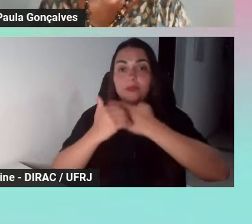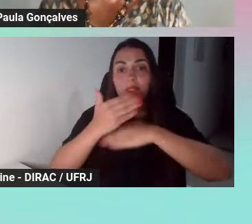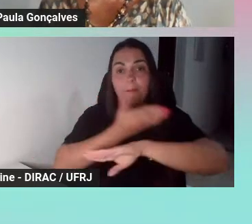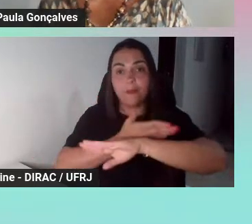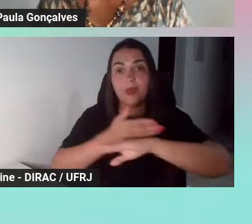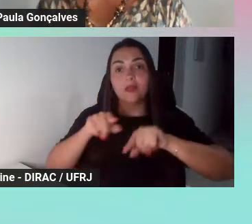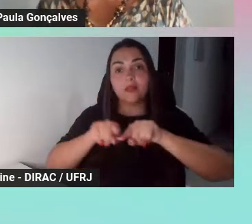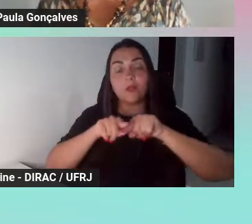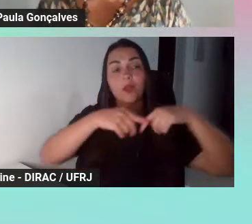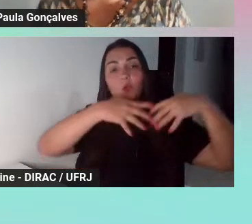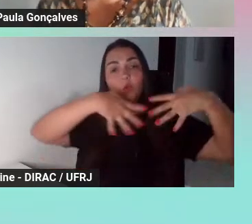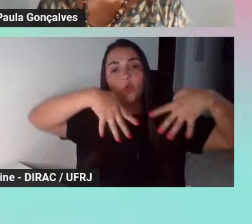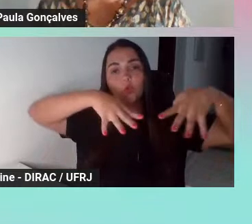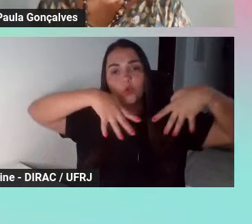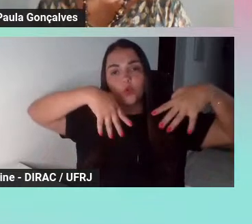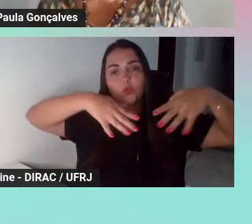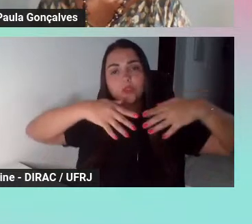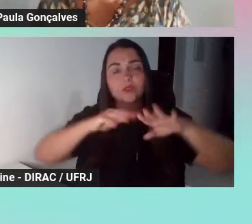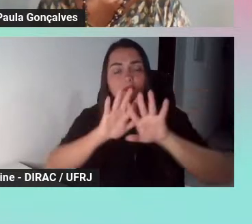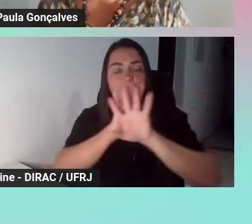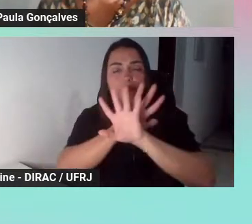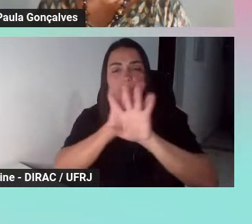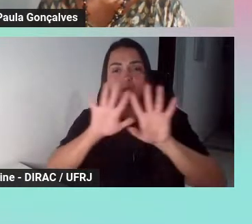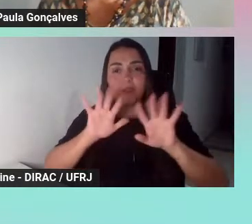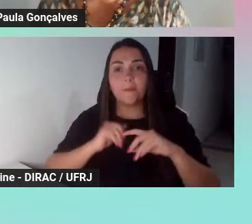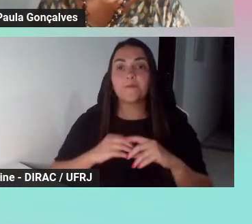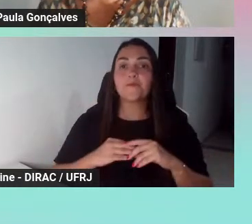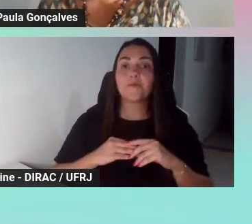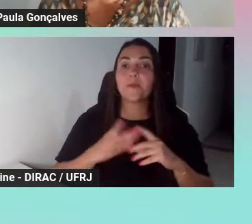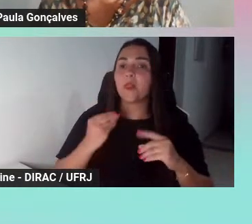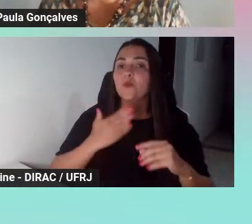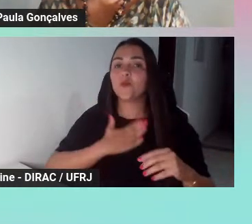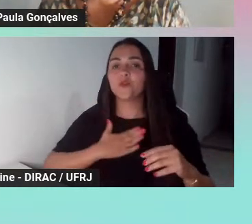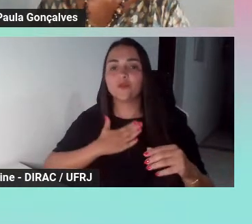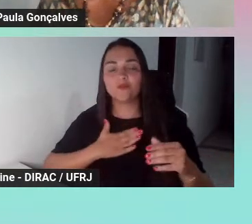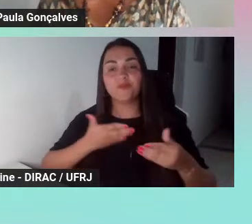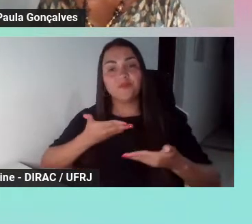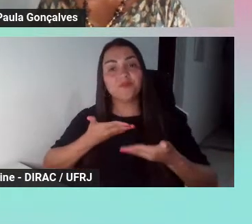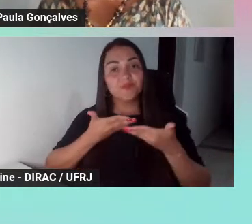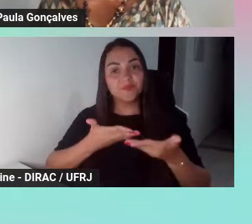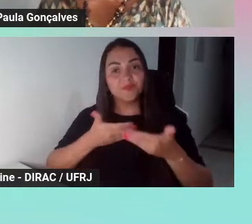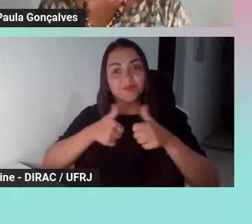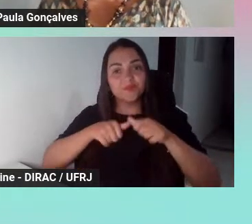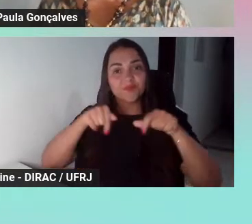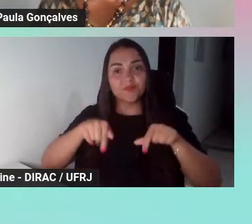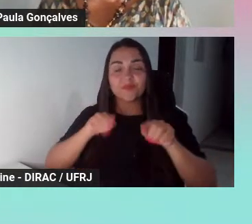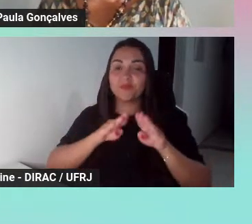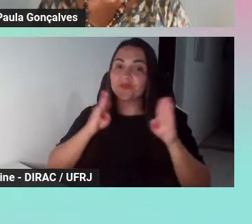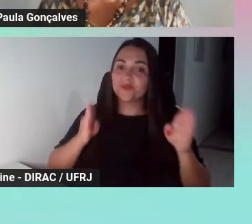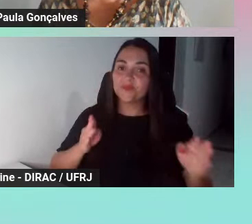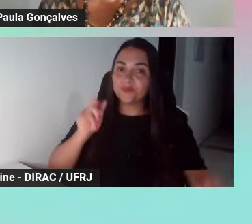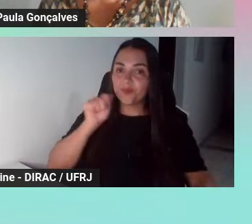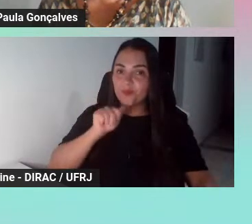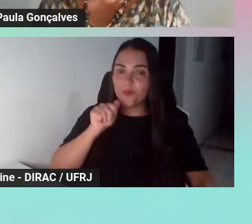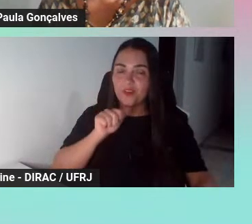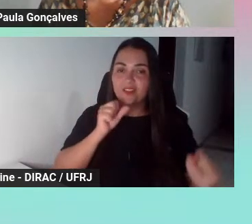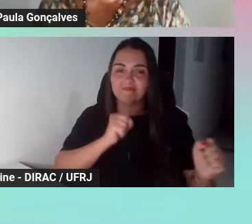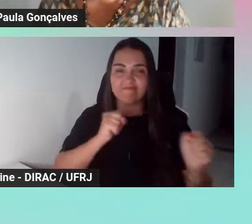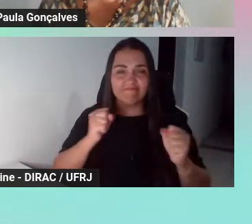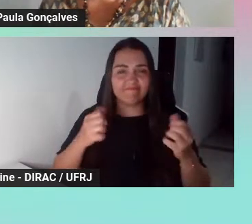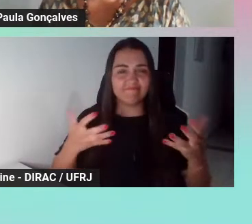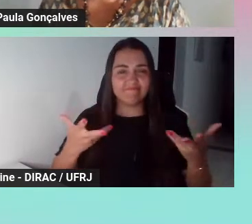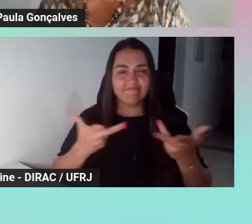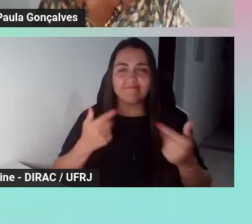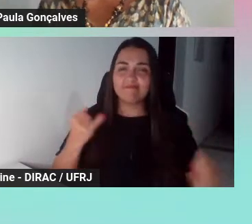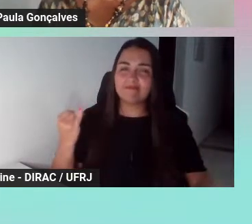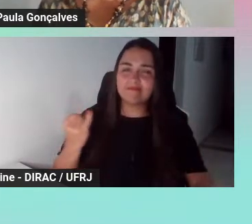voal. Eu estou muito feliz de estar participando dessa live, dessa mesa, com mulheres tão potentes, tão importantes, que eu